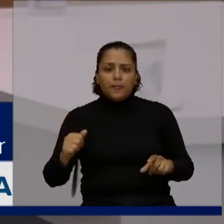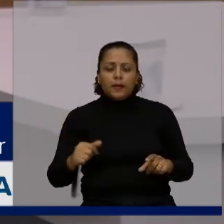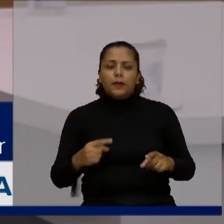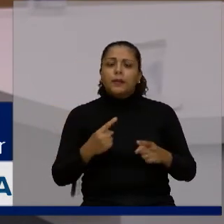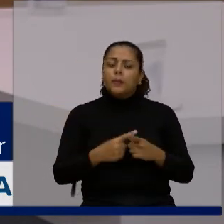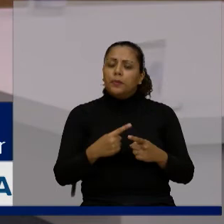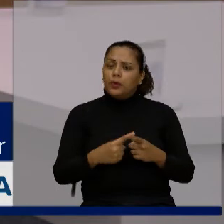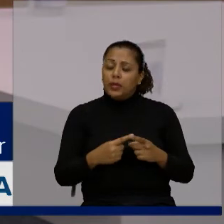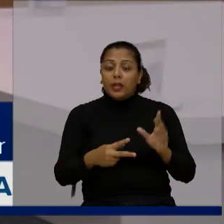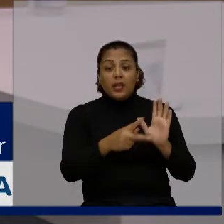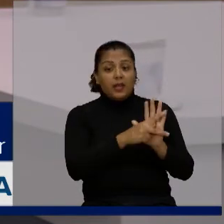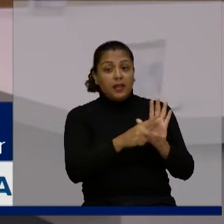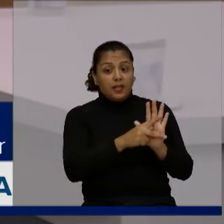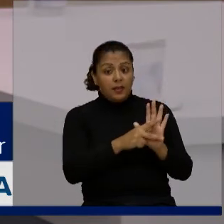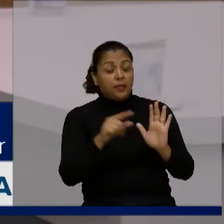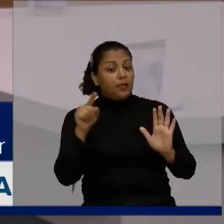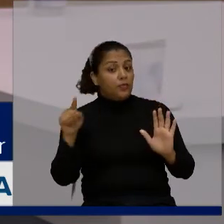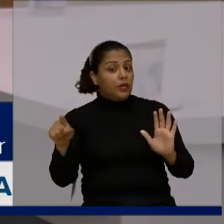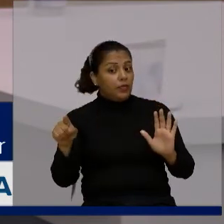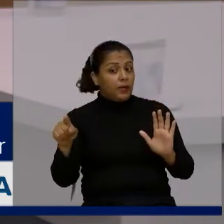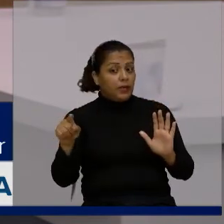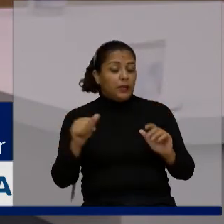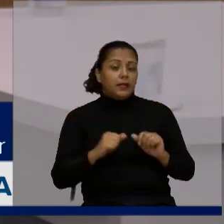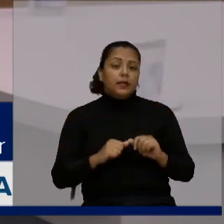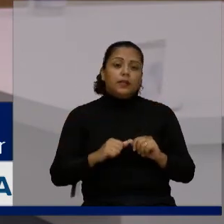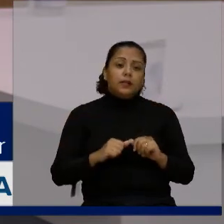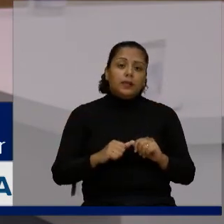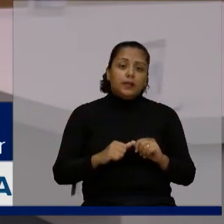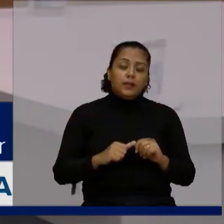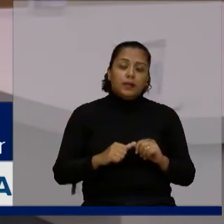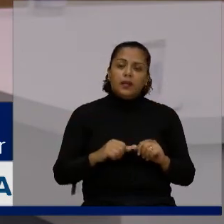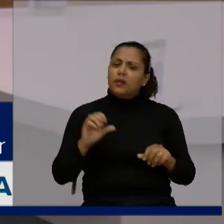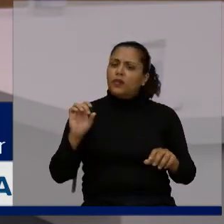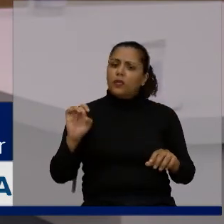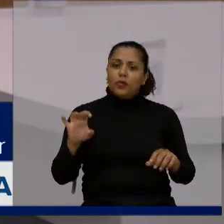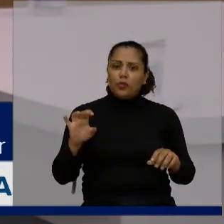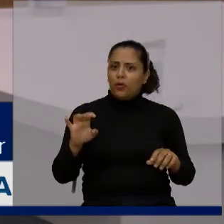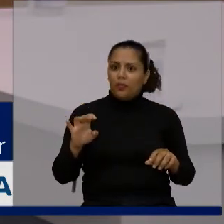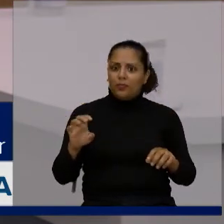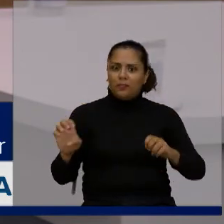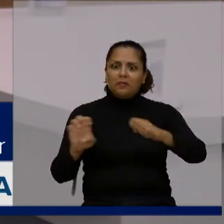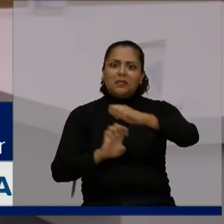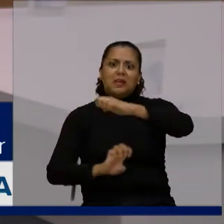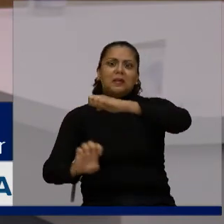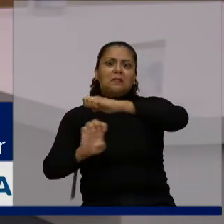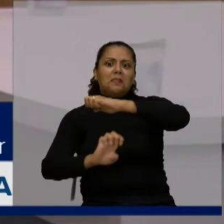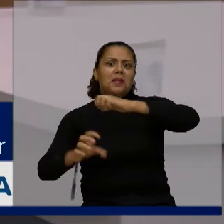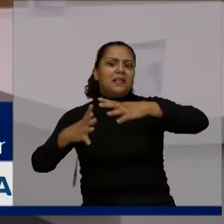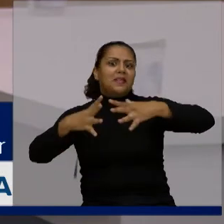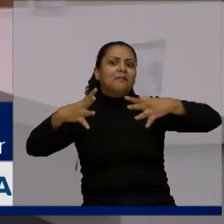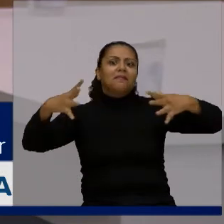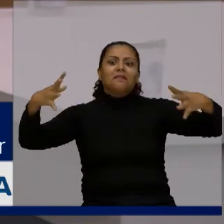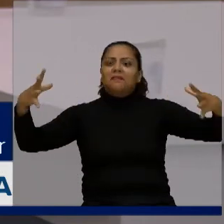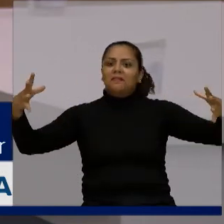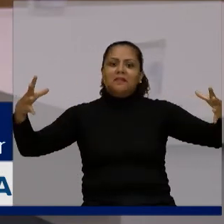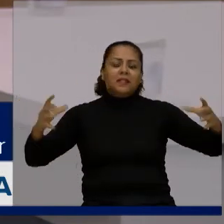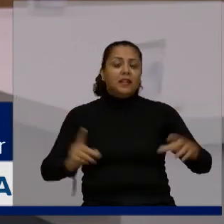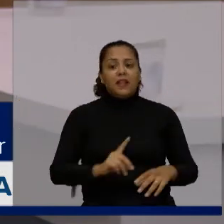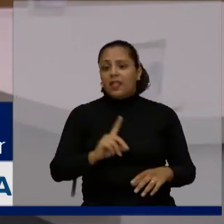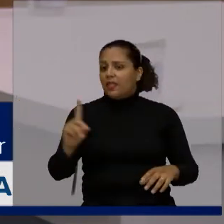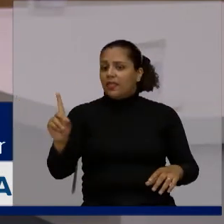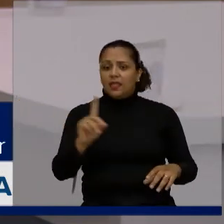esse projeto nada mais está beneficiando só os grandes empresários,